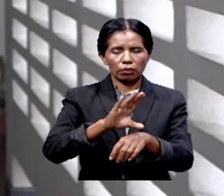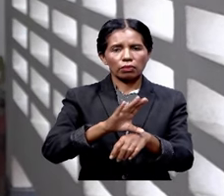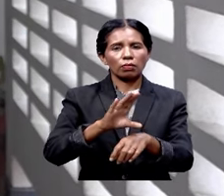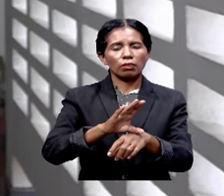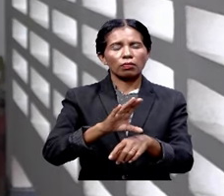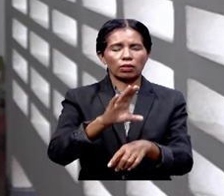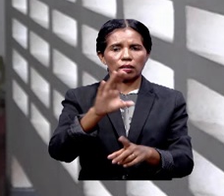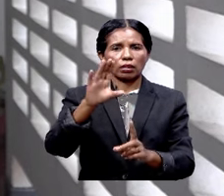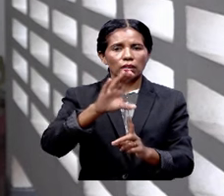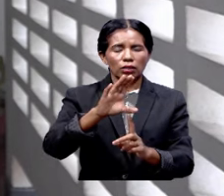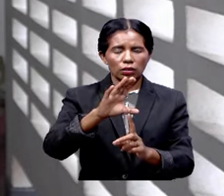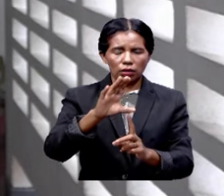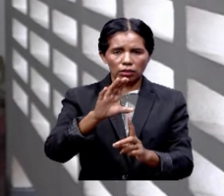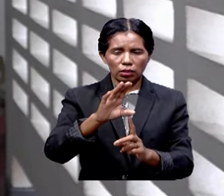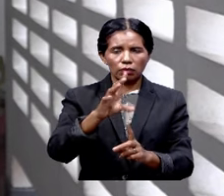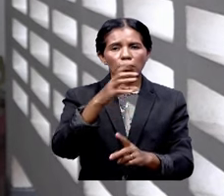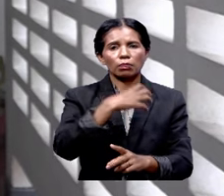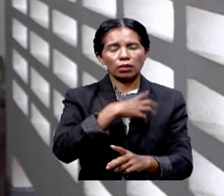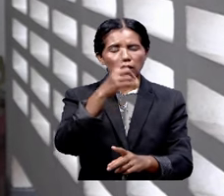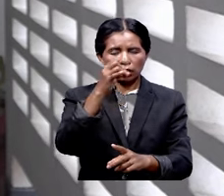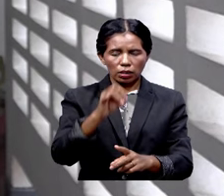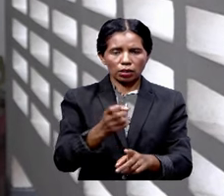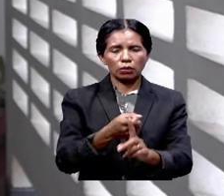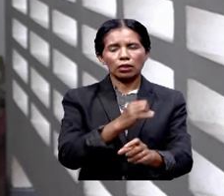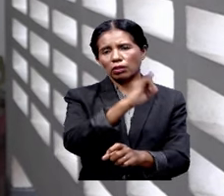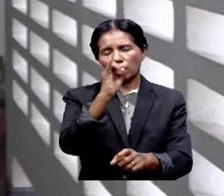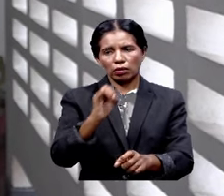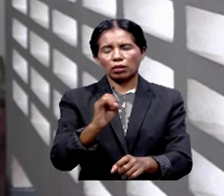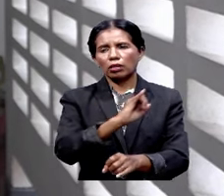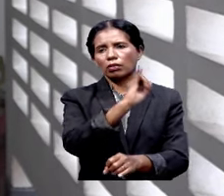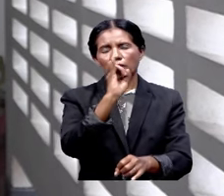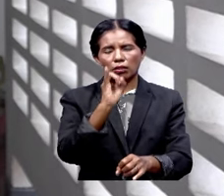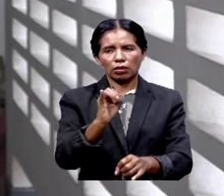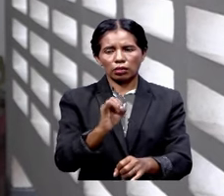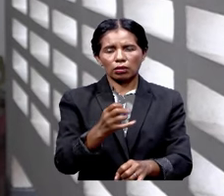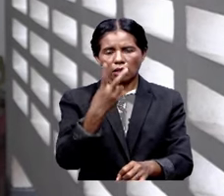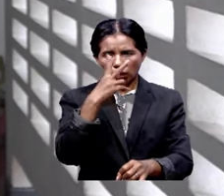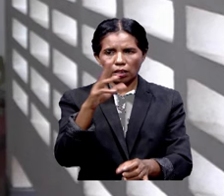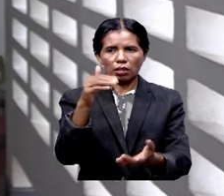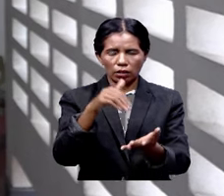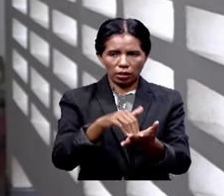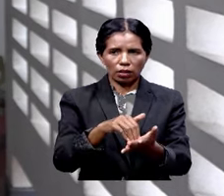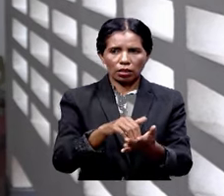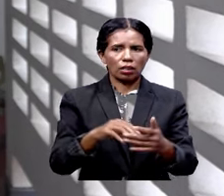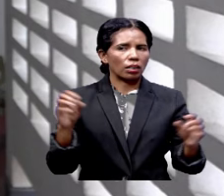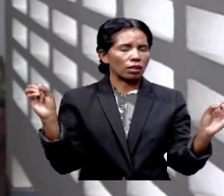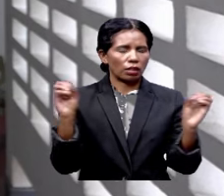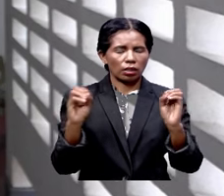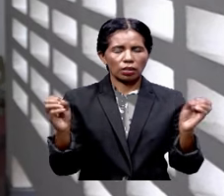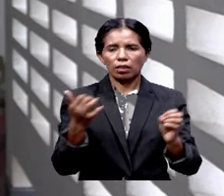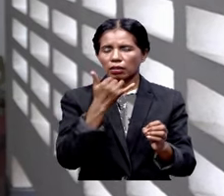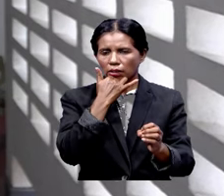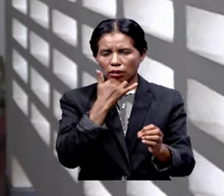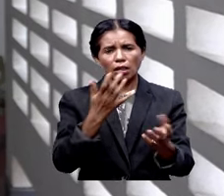processo identificação ou investigação, depois se comprova. La infração ruma,